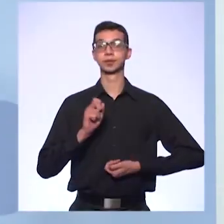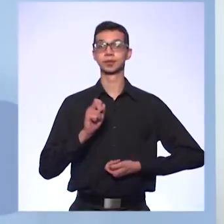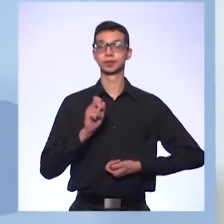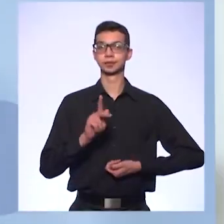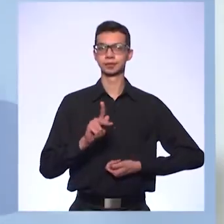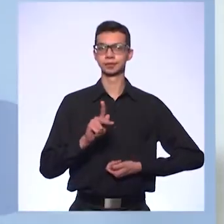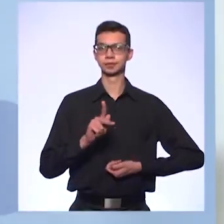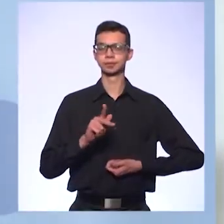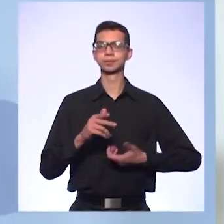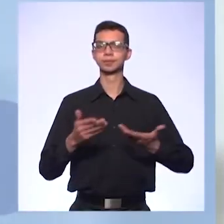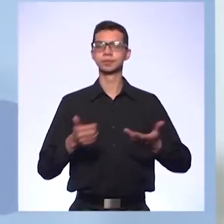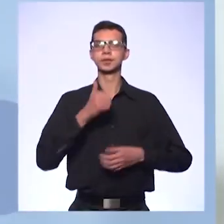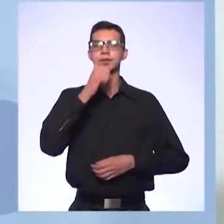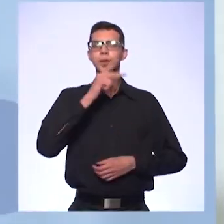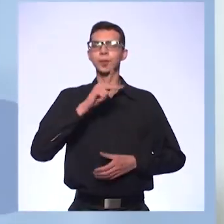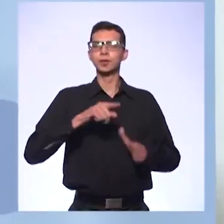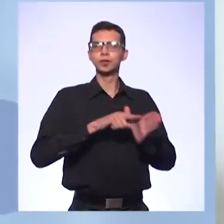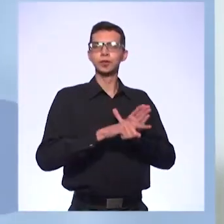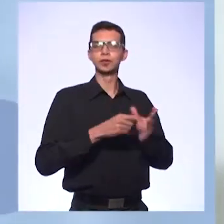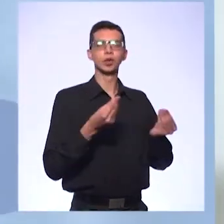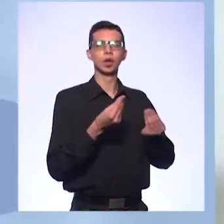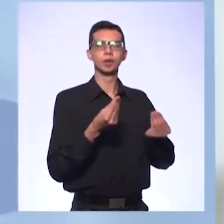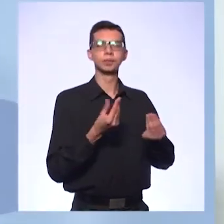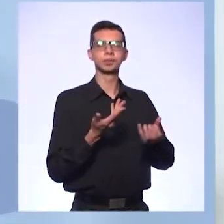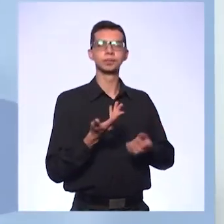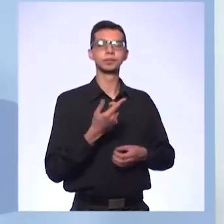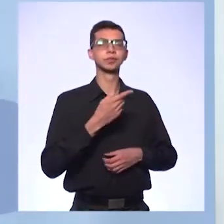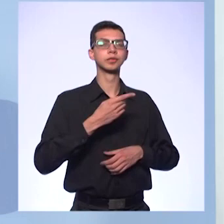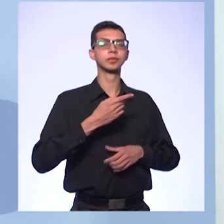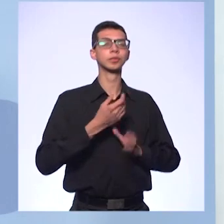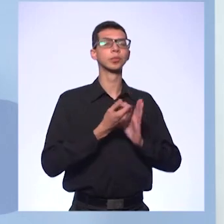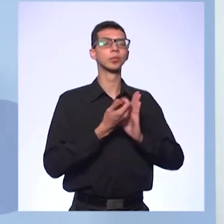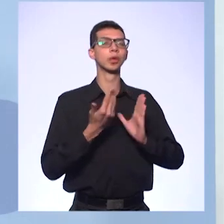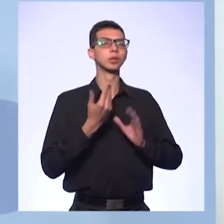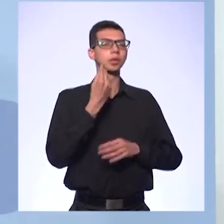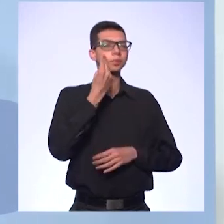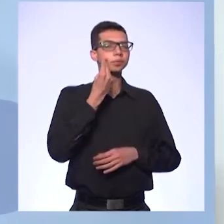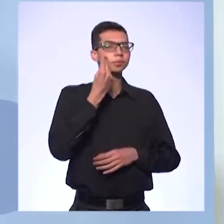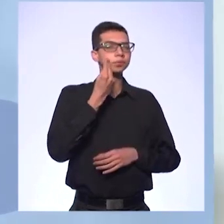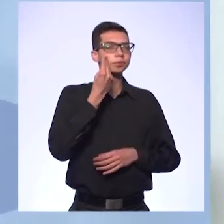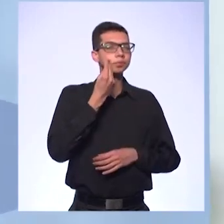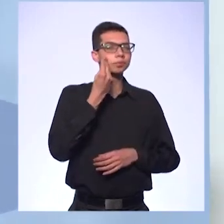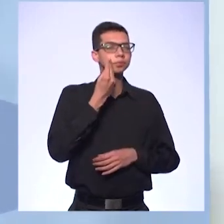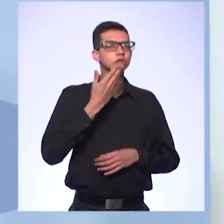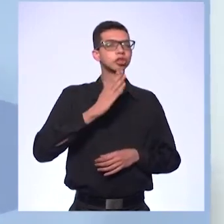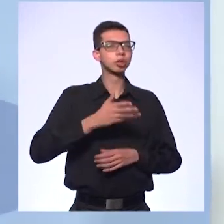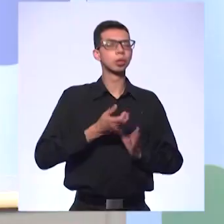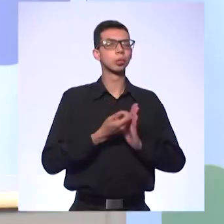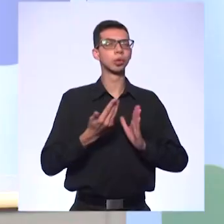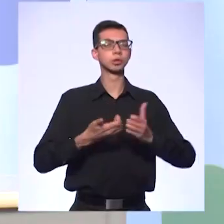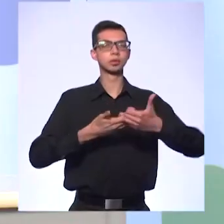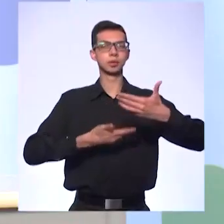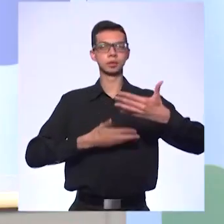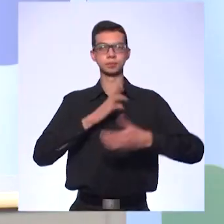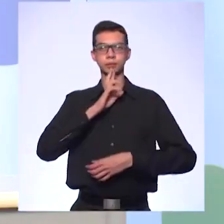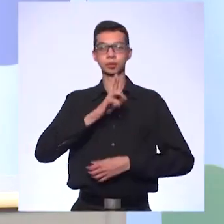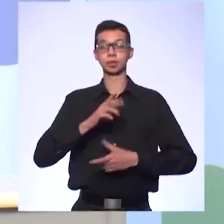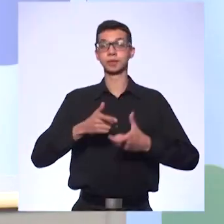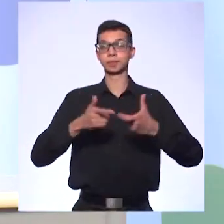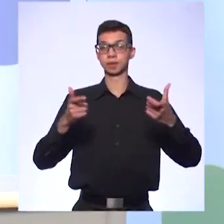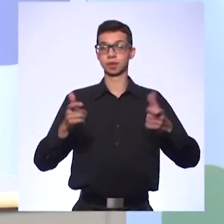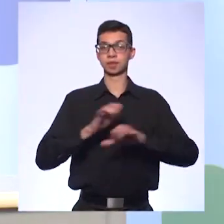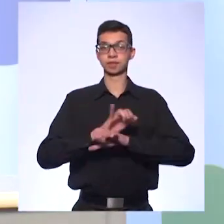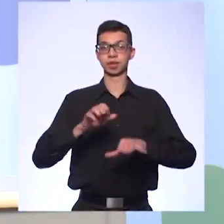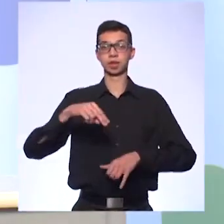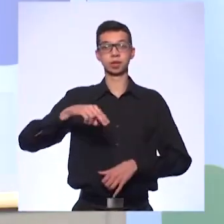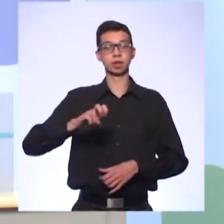Ok, Teacher Antônia, how many experiments do you have? Quantos experimentos nós temos aí? A maioria escreveu